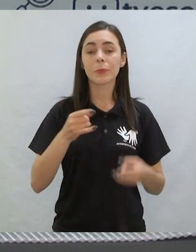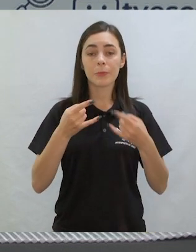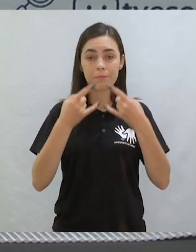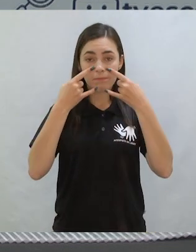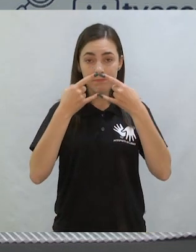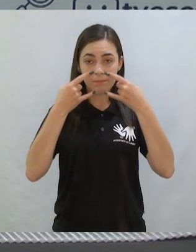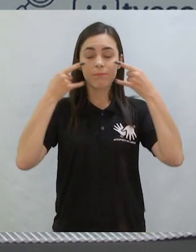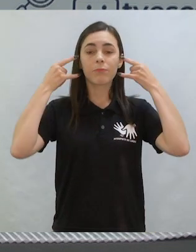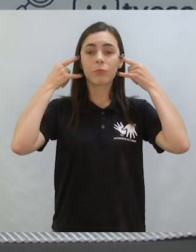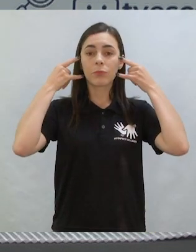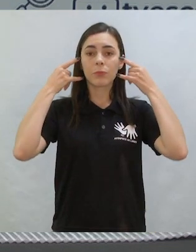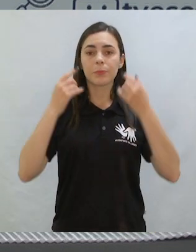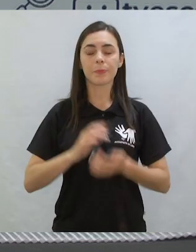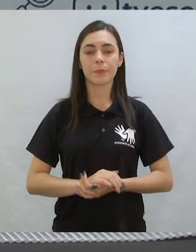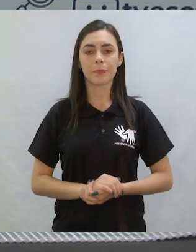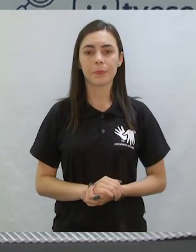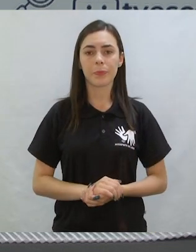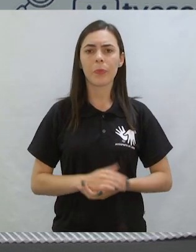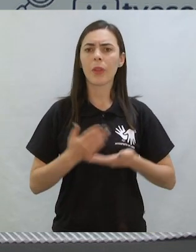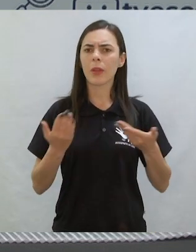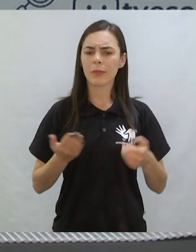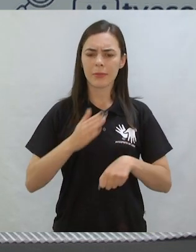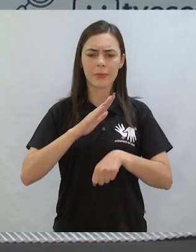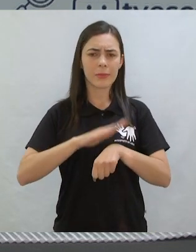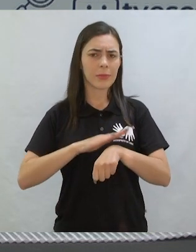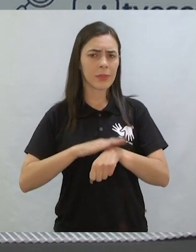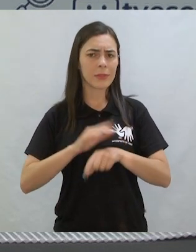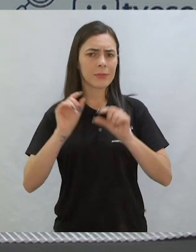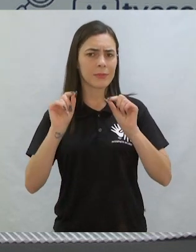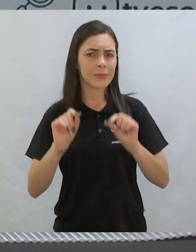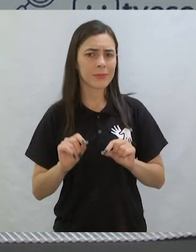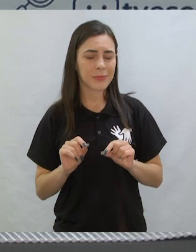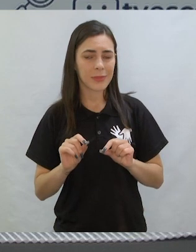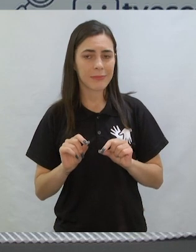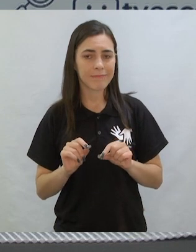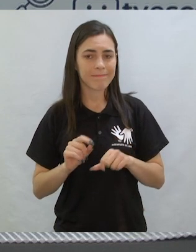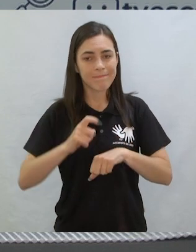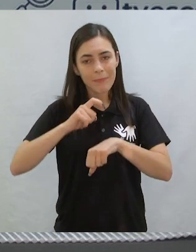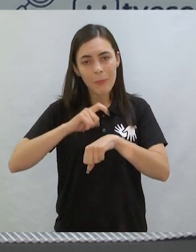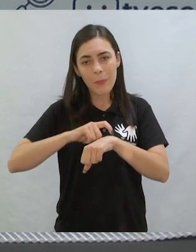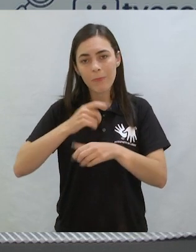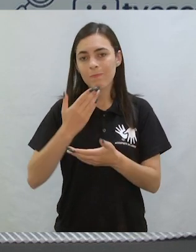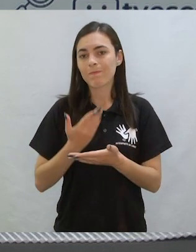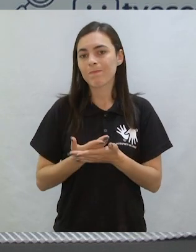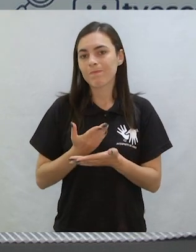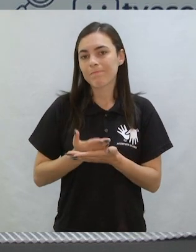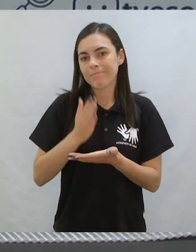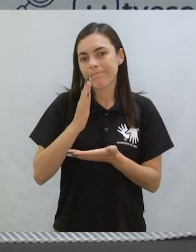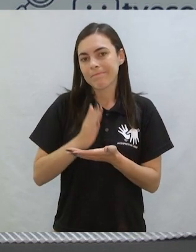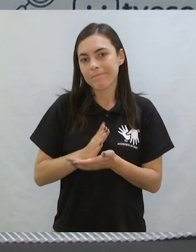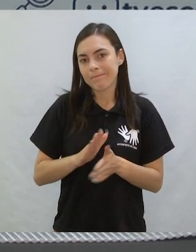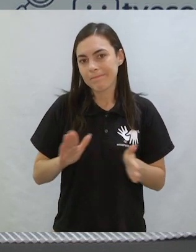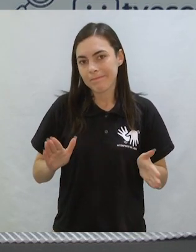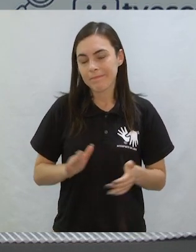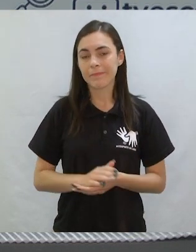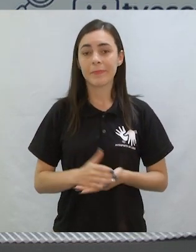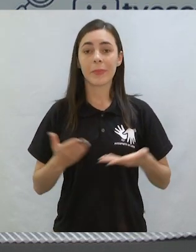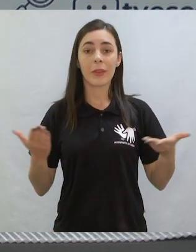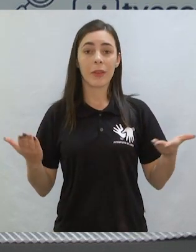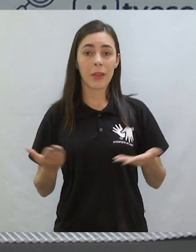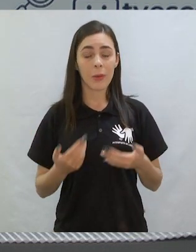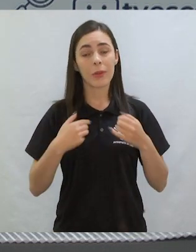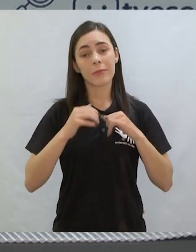o quê? Colocar essa máscara. Quando chega esse momento, quer dizer o quê? Que nós já estamos no final da nossa